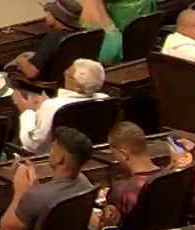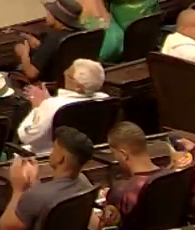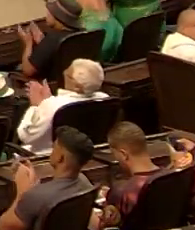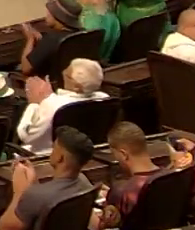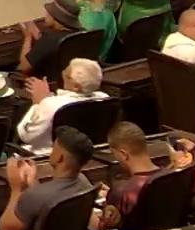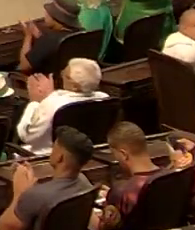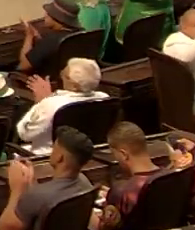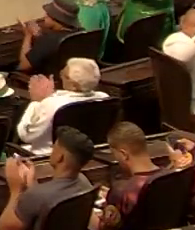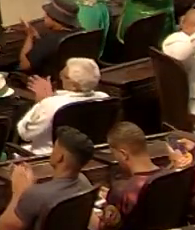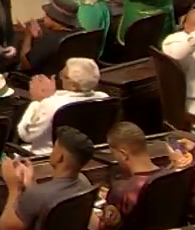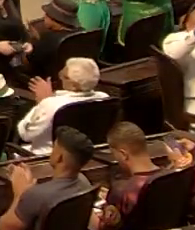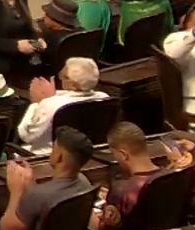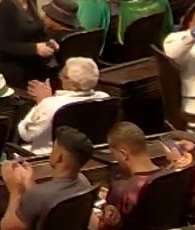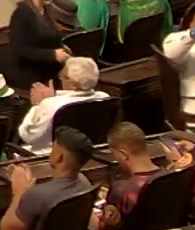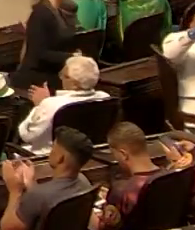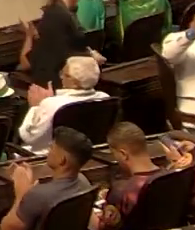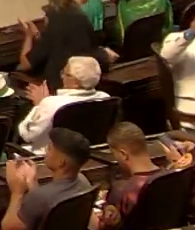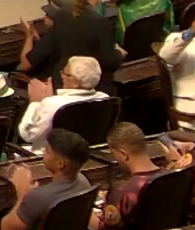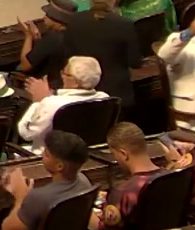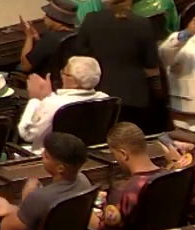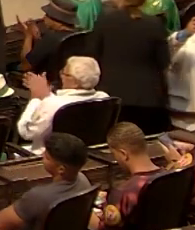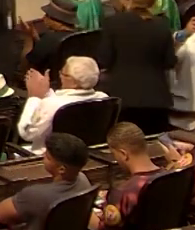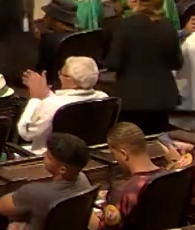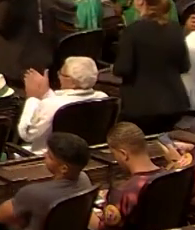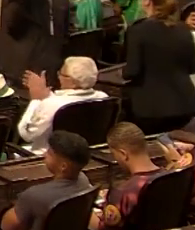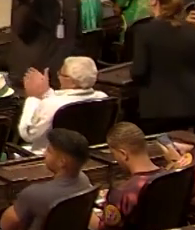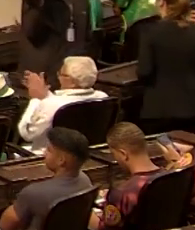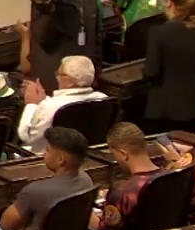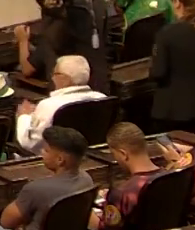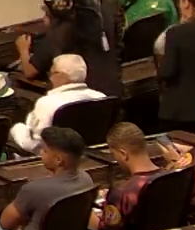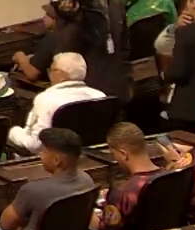Pode olhar aqui no cavaco? Oi.